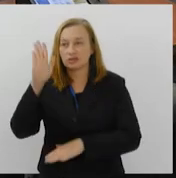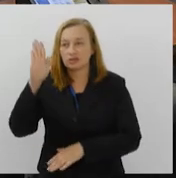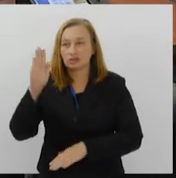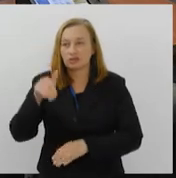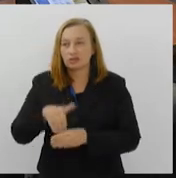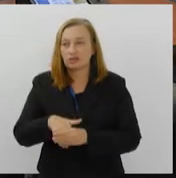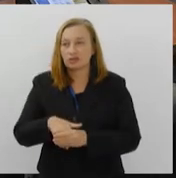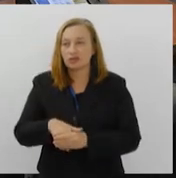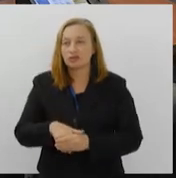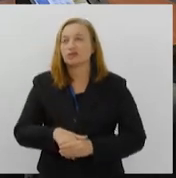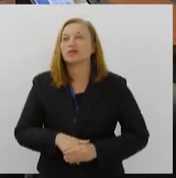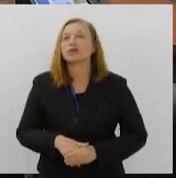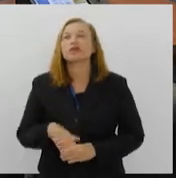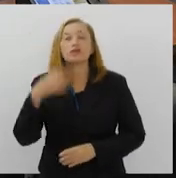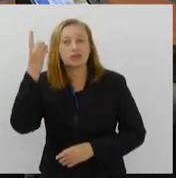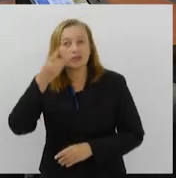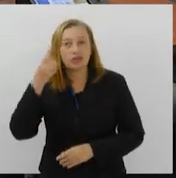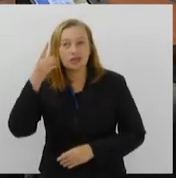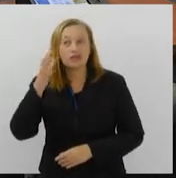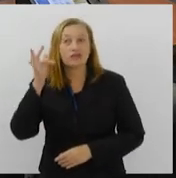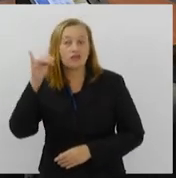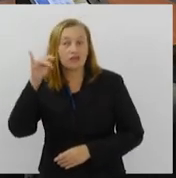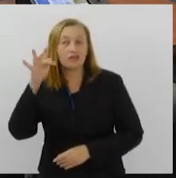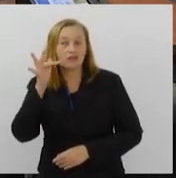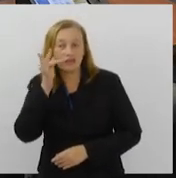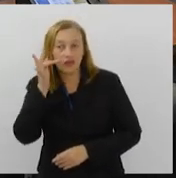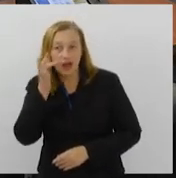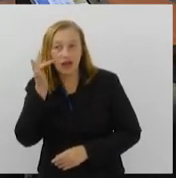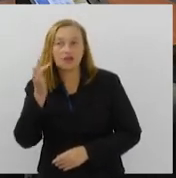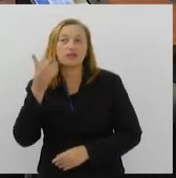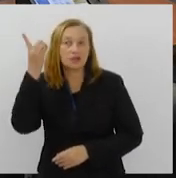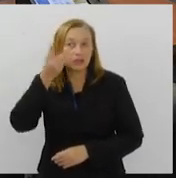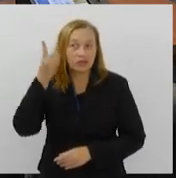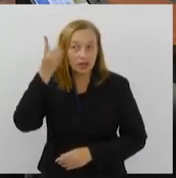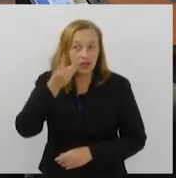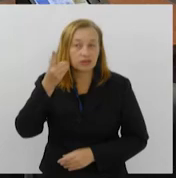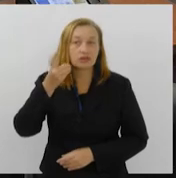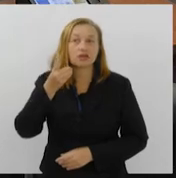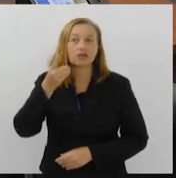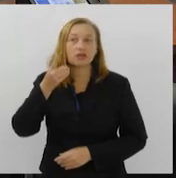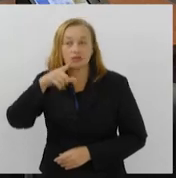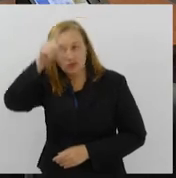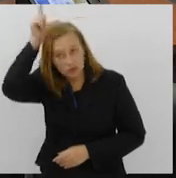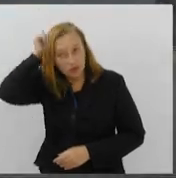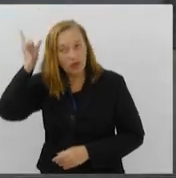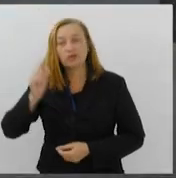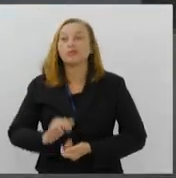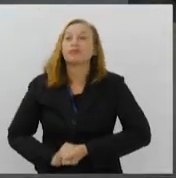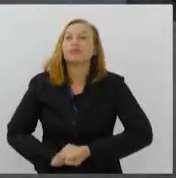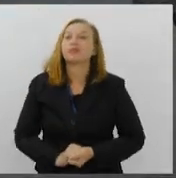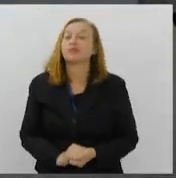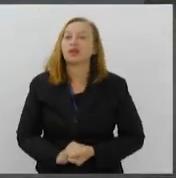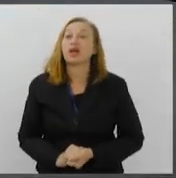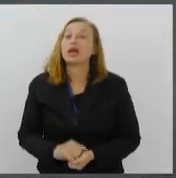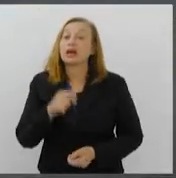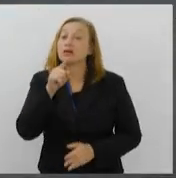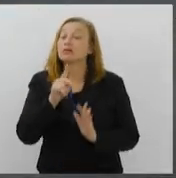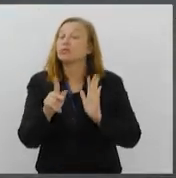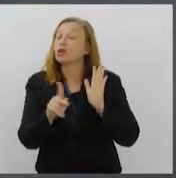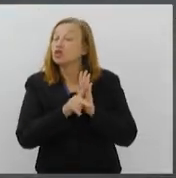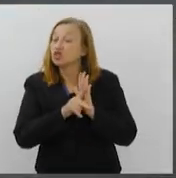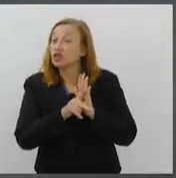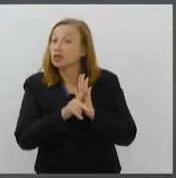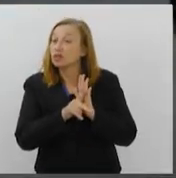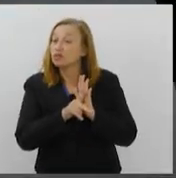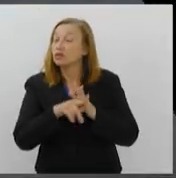presidente. Deputado Flávio Serafini, deputado Amorim, deputado Luiz Paulo, por hora. Presidente, esse projeto